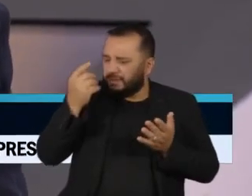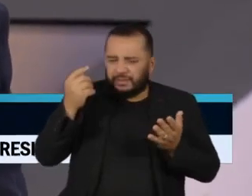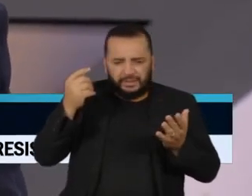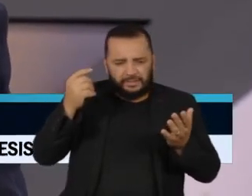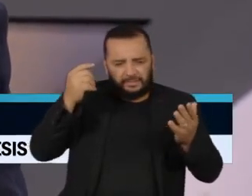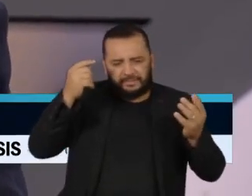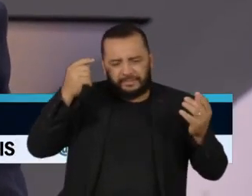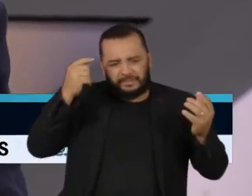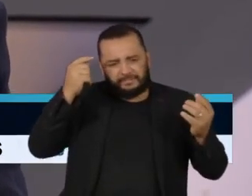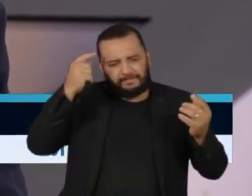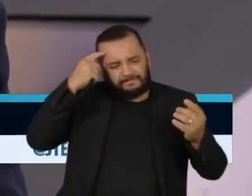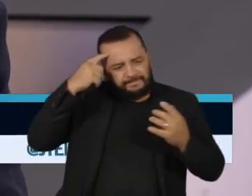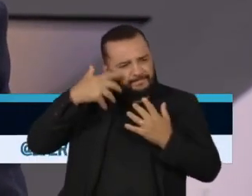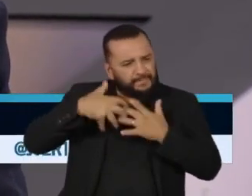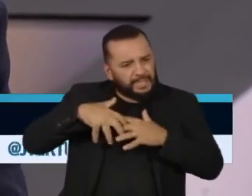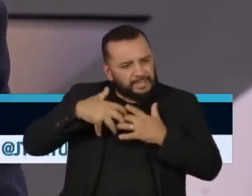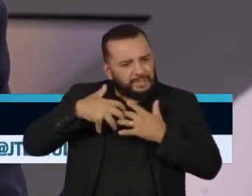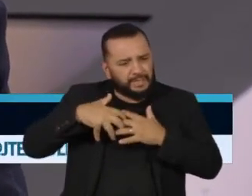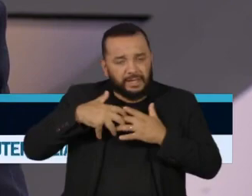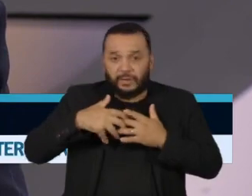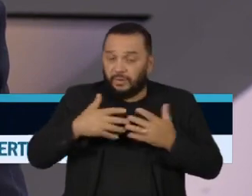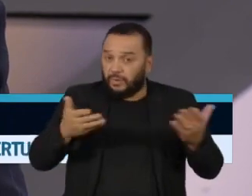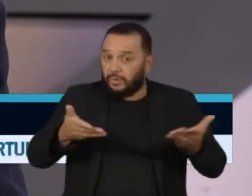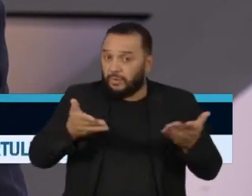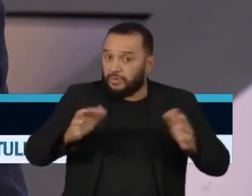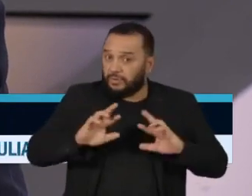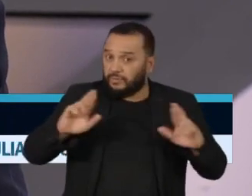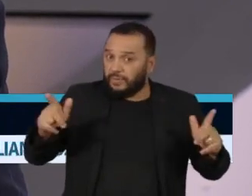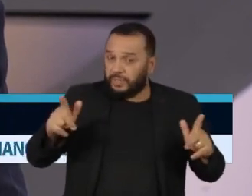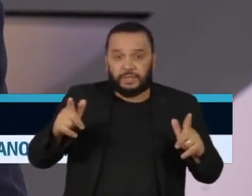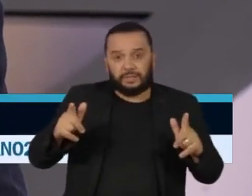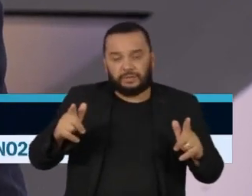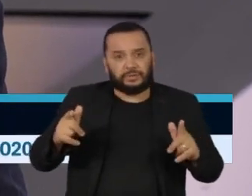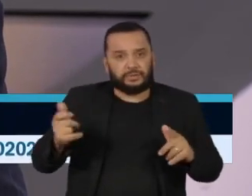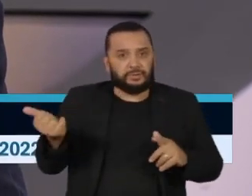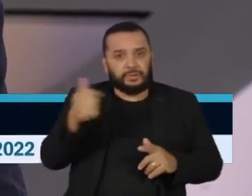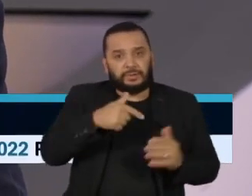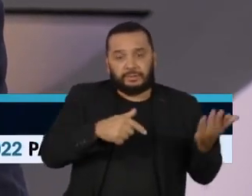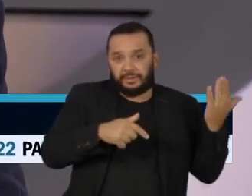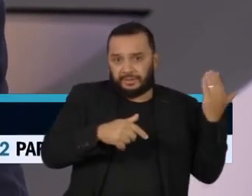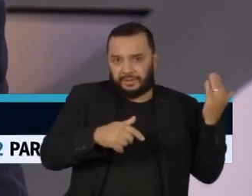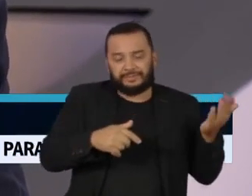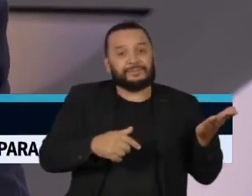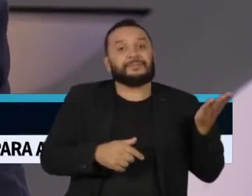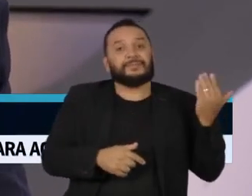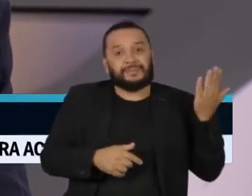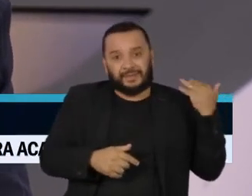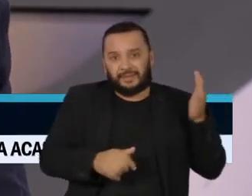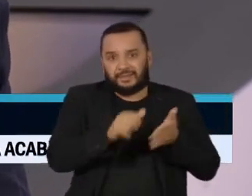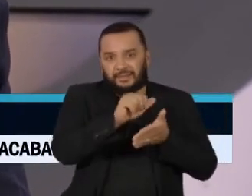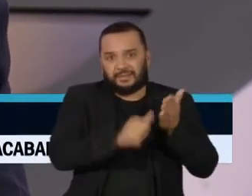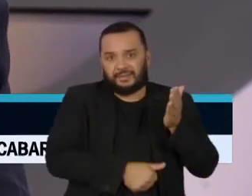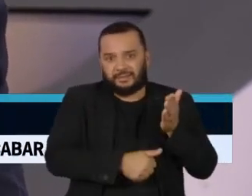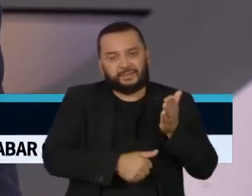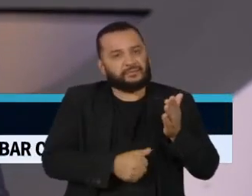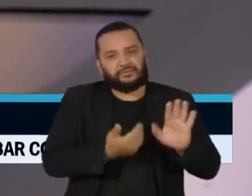tenha dúvida que é muito diferente hoje do que foi no passado, né? Você tinha um acidente genético desse e estava fora do mundo, né?